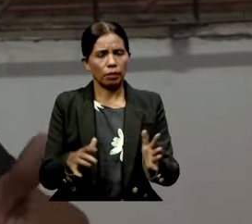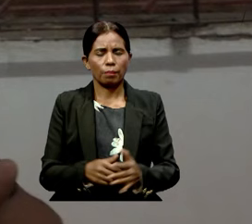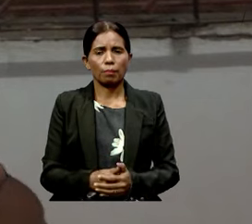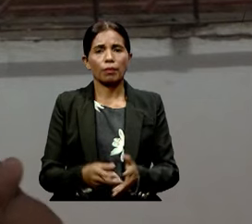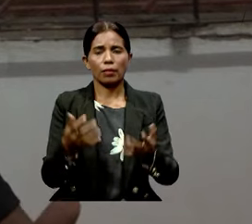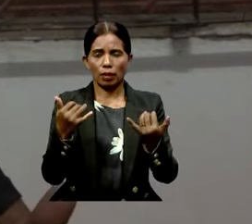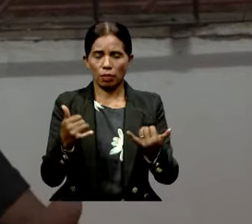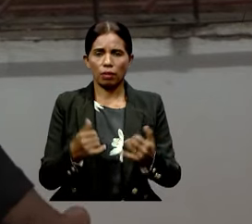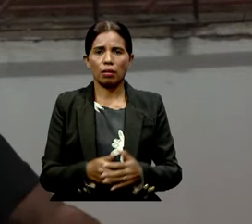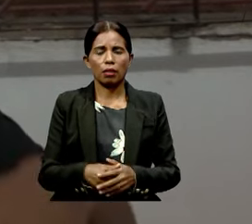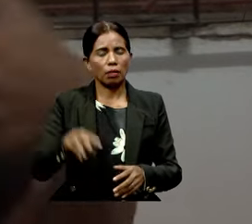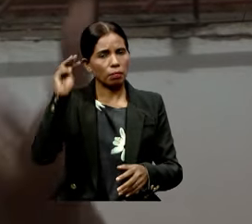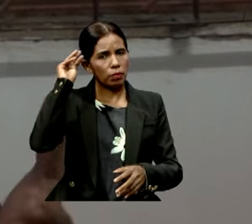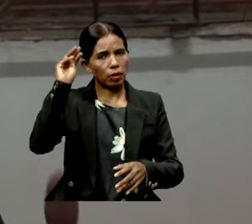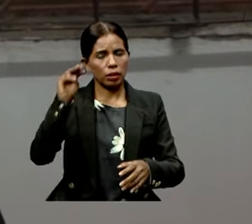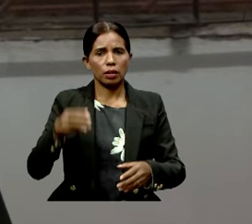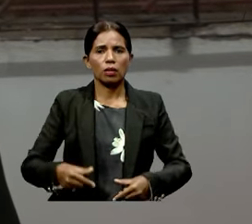agora ministra fotia